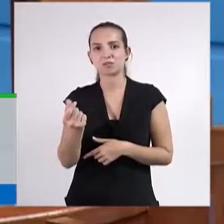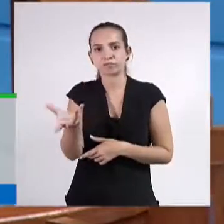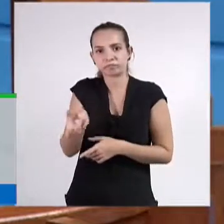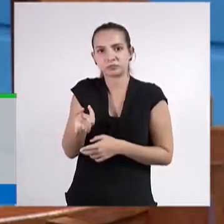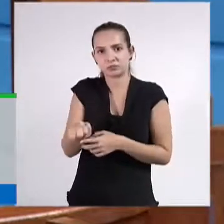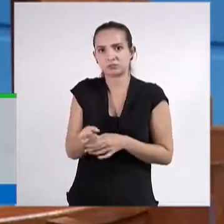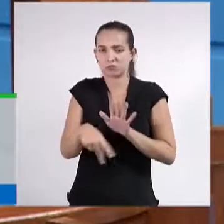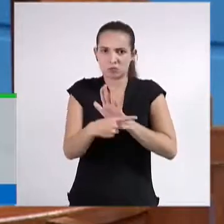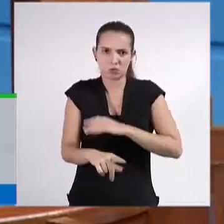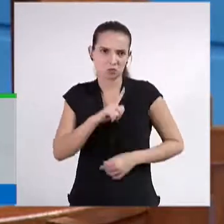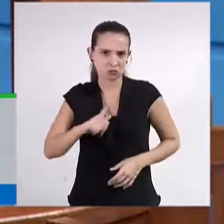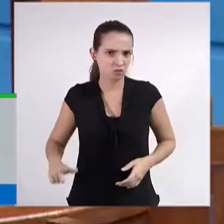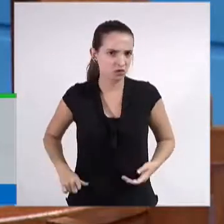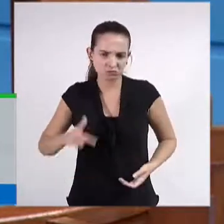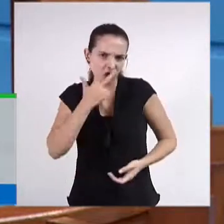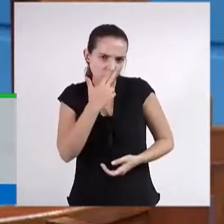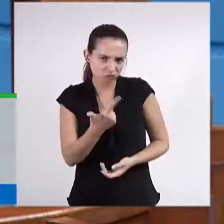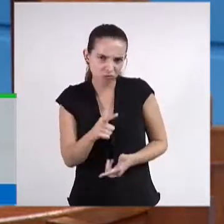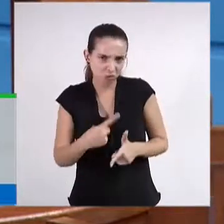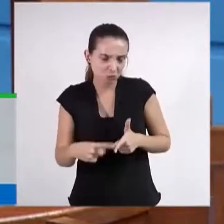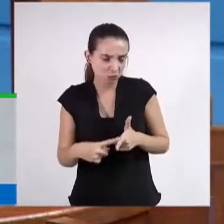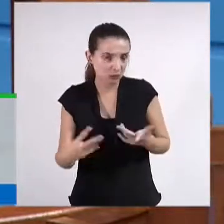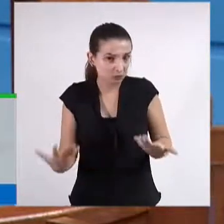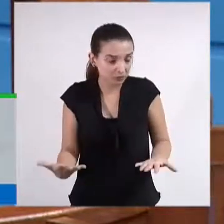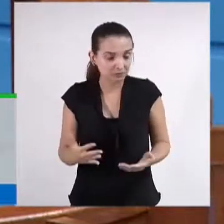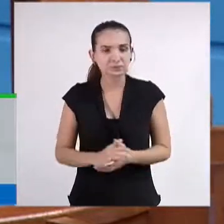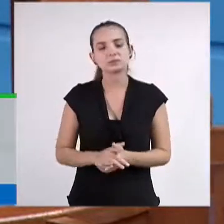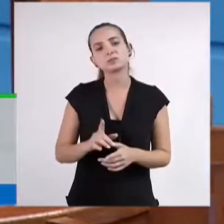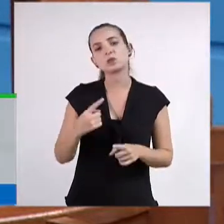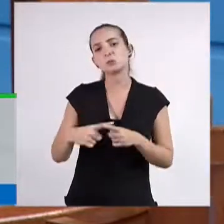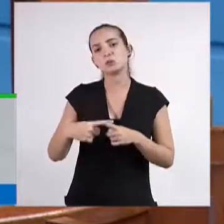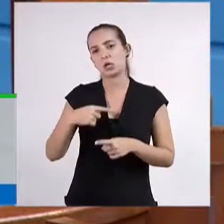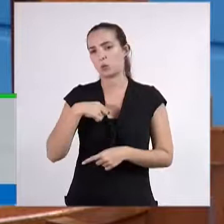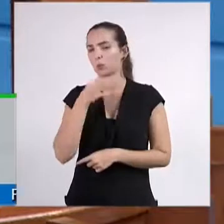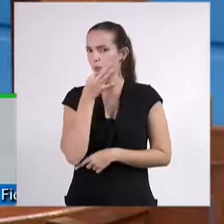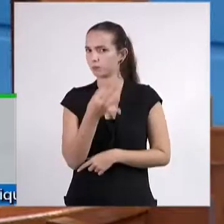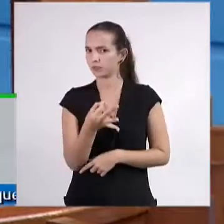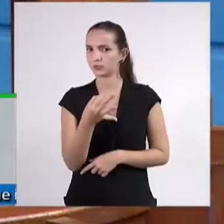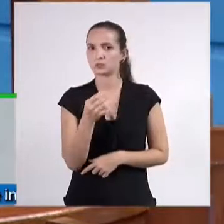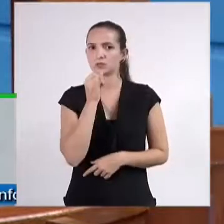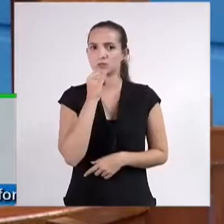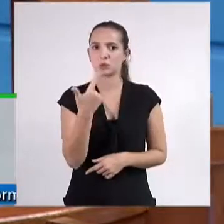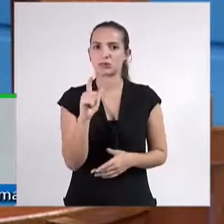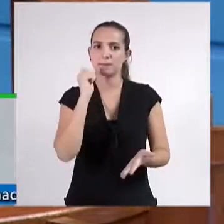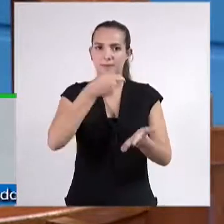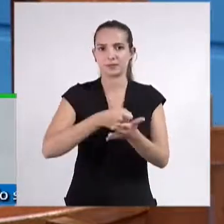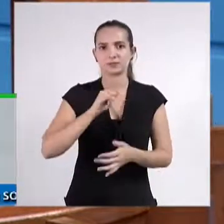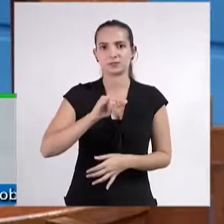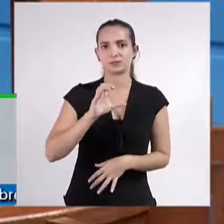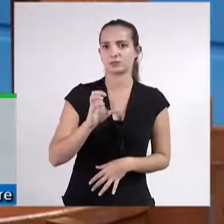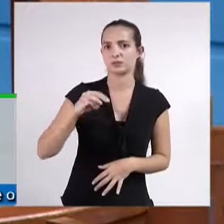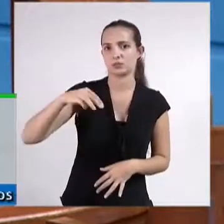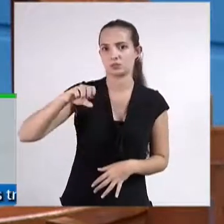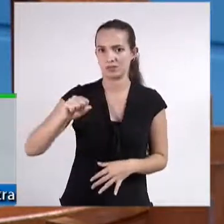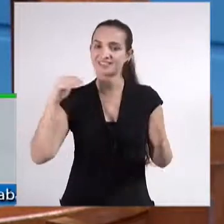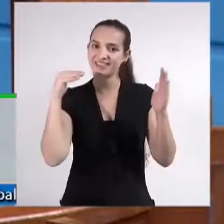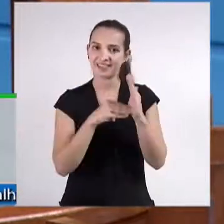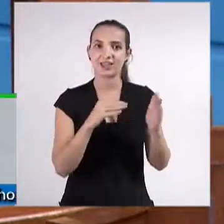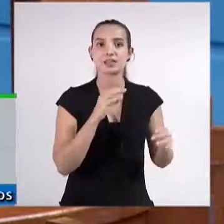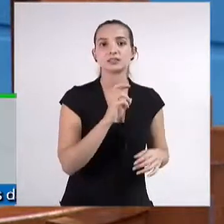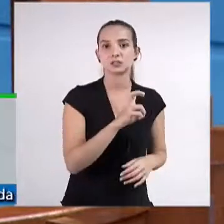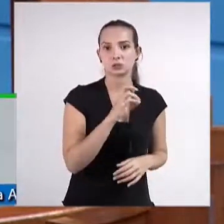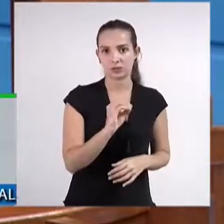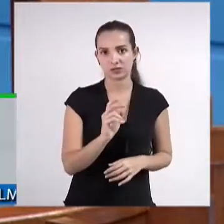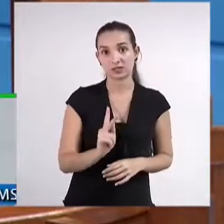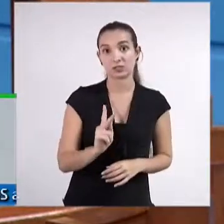Penso eu que, se você está sem o pagamento do ICMS até os 50